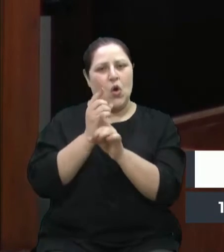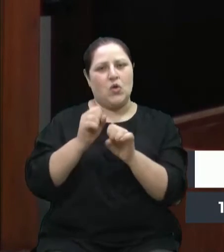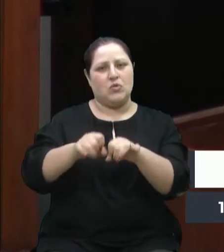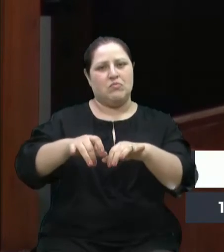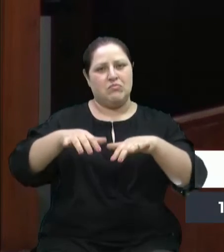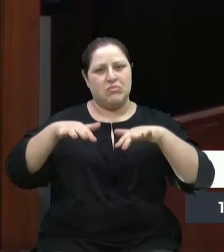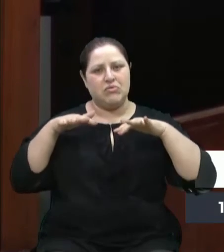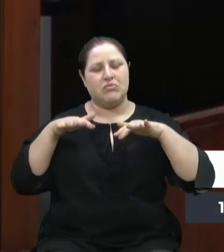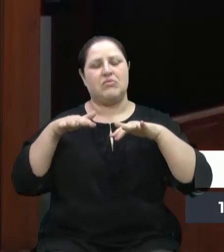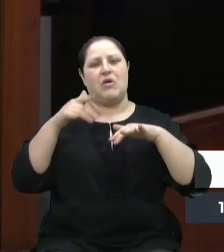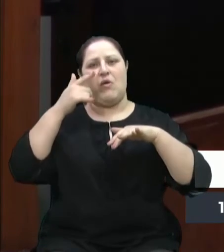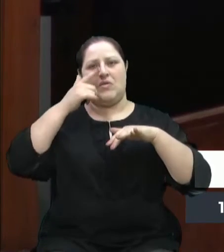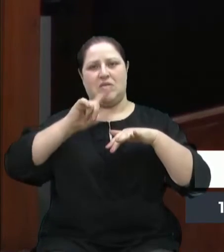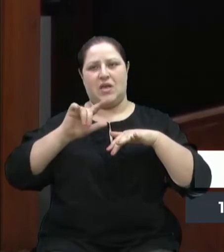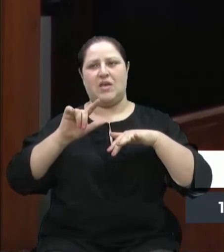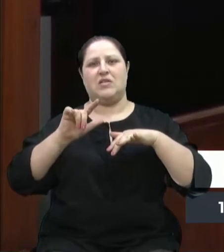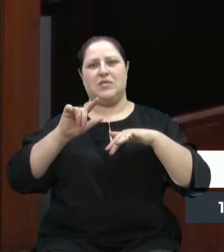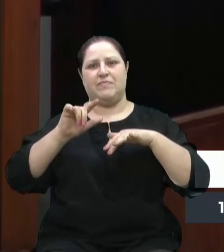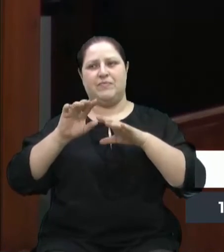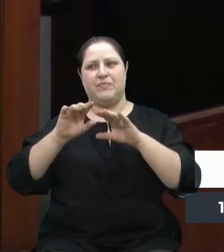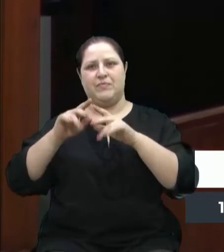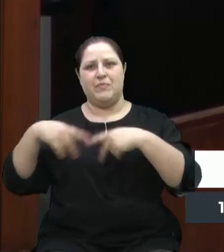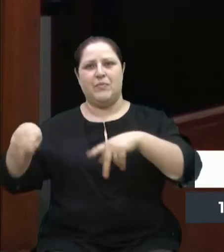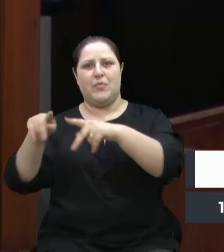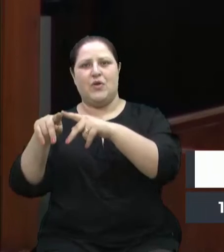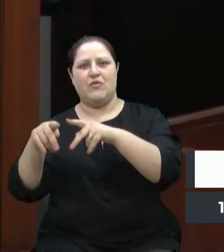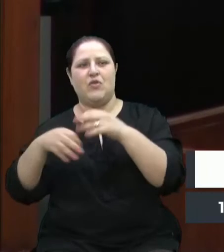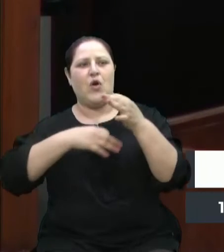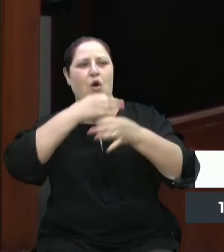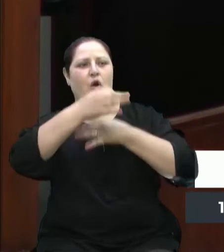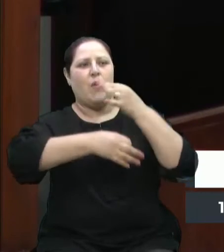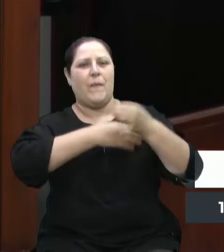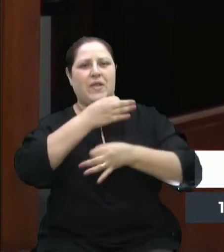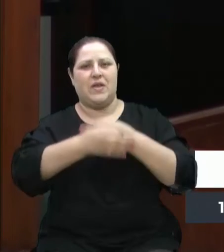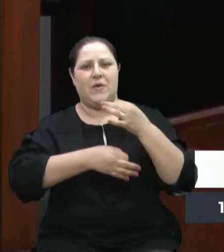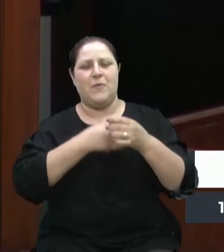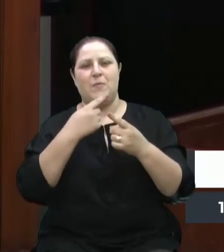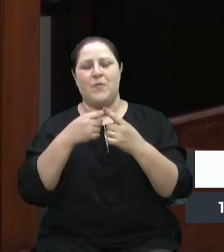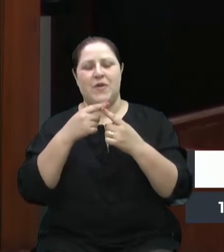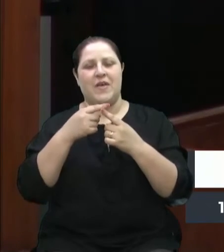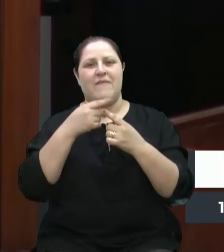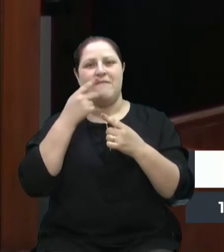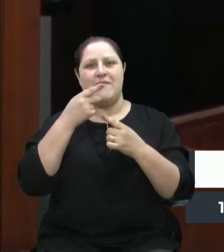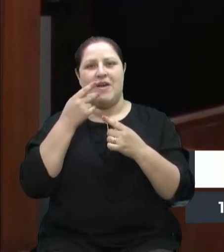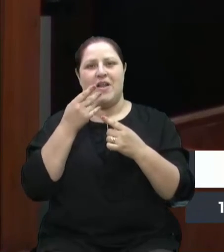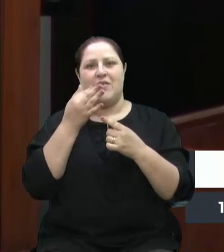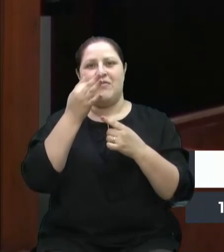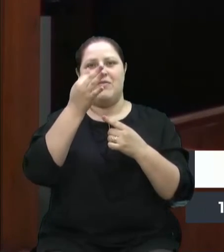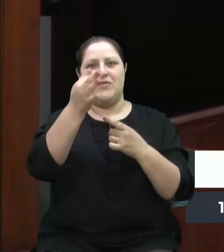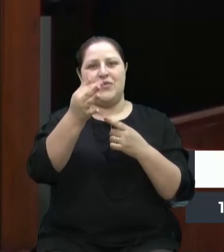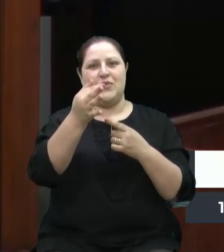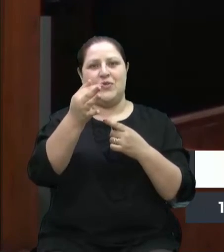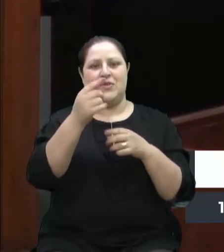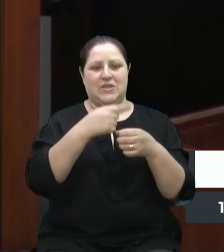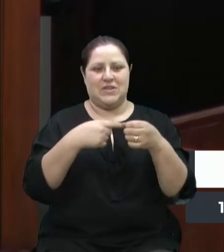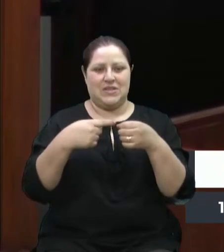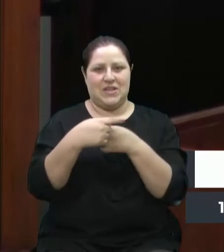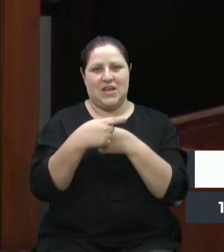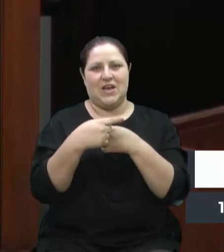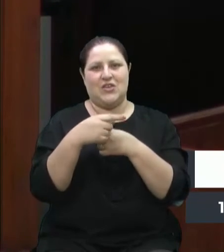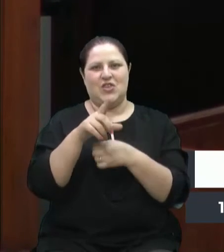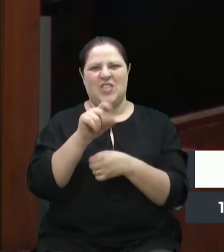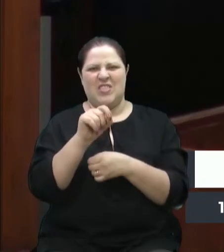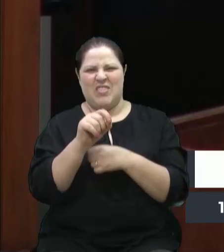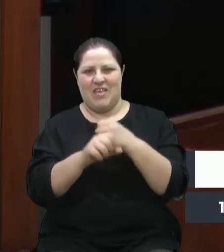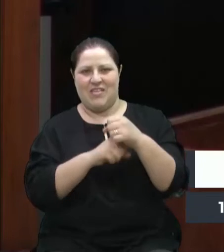que se possa contribuir. Porque nós estamos falando do futuro da cidade nos próximos 10, 20 anos. Então, esse